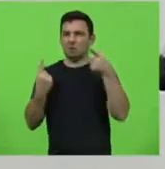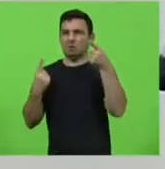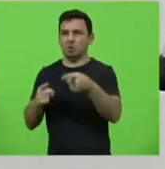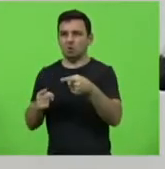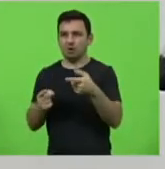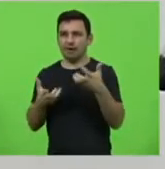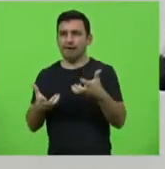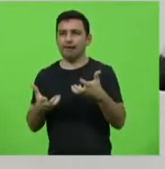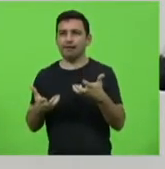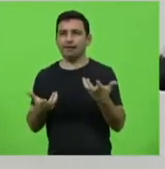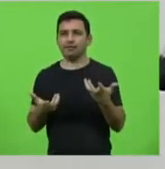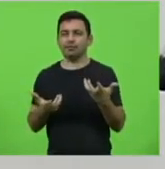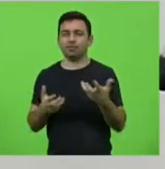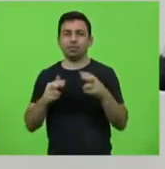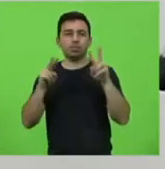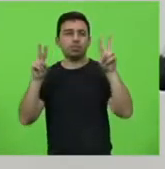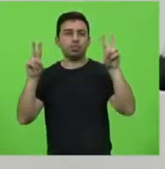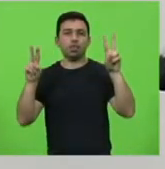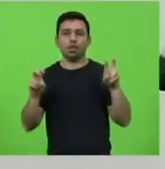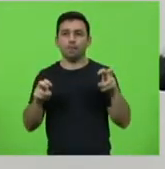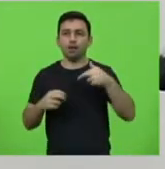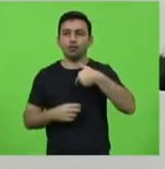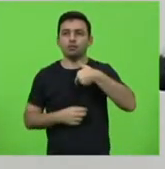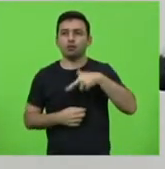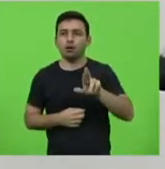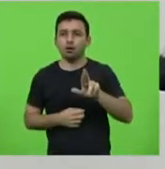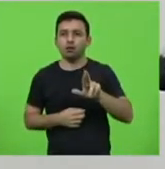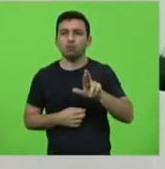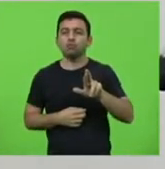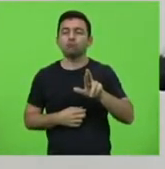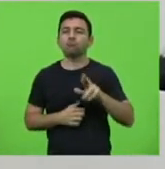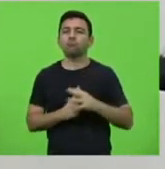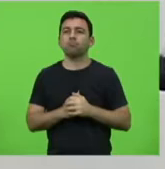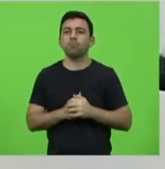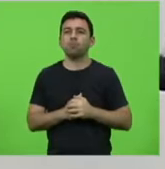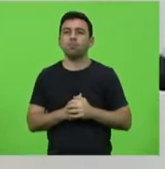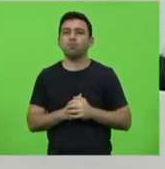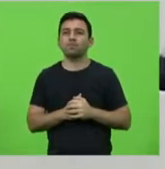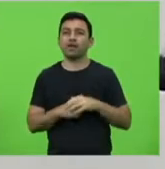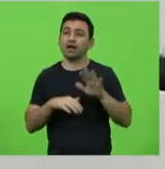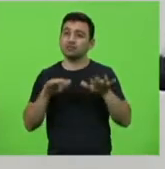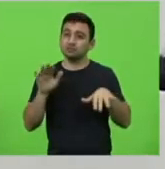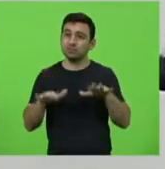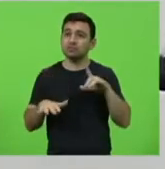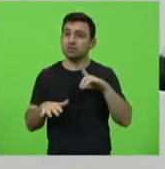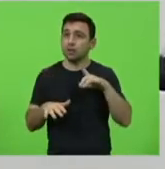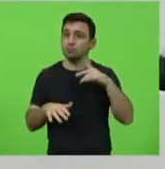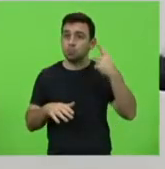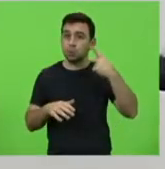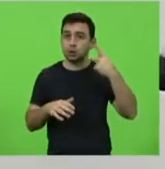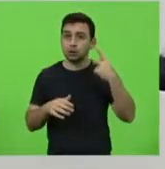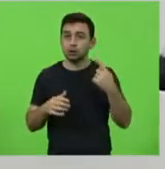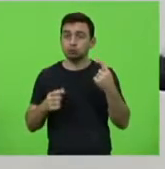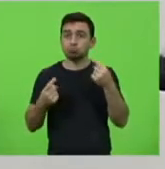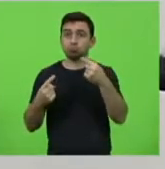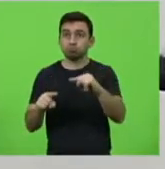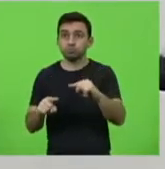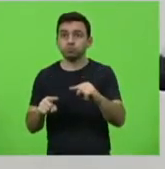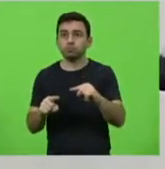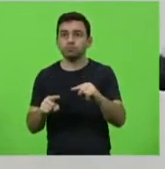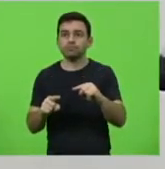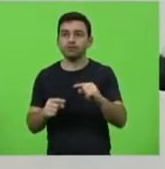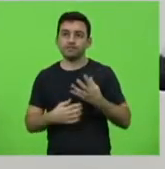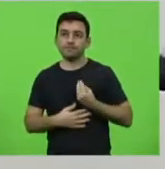ameaçando, seja com temas religiosos, como estão sendo feitos, muitas ações políticas, ameaçando com a